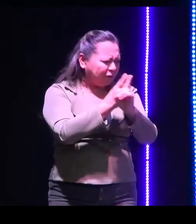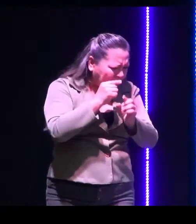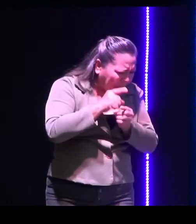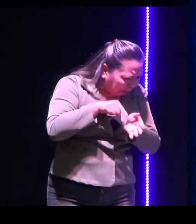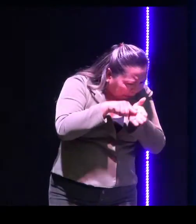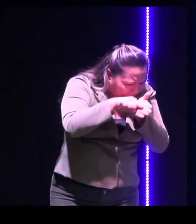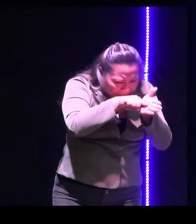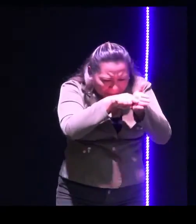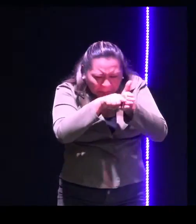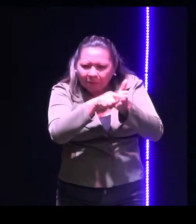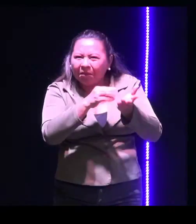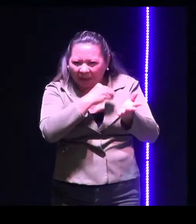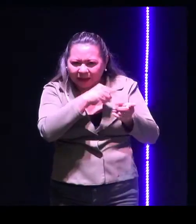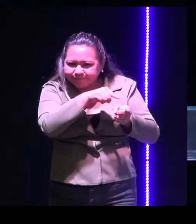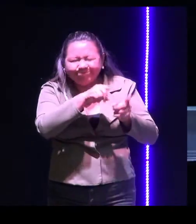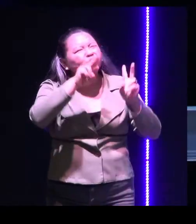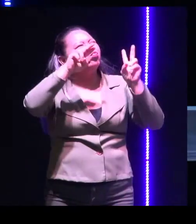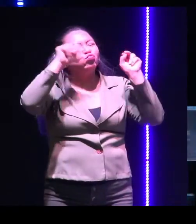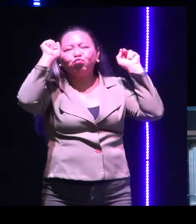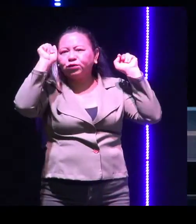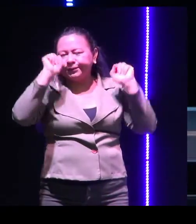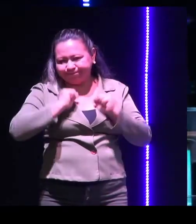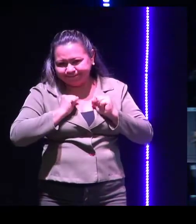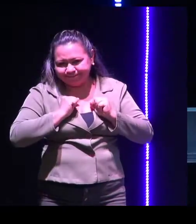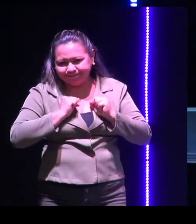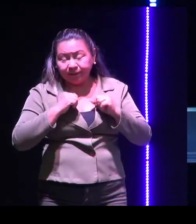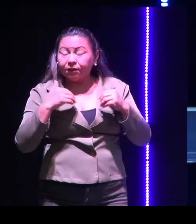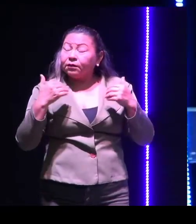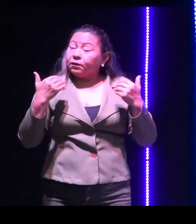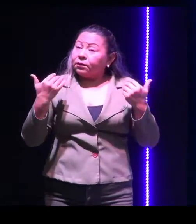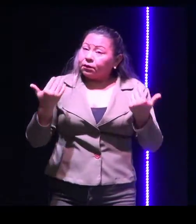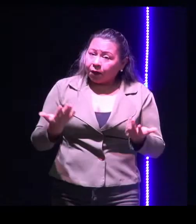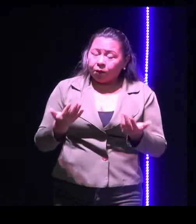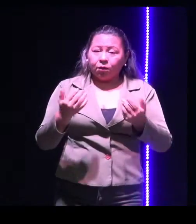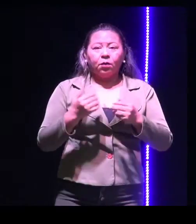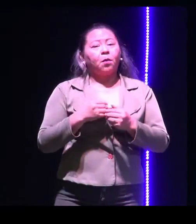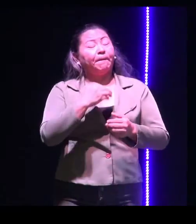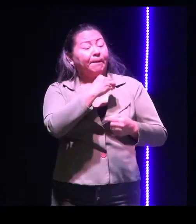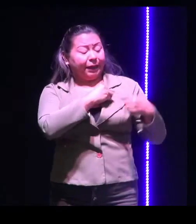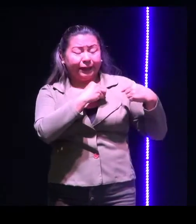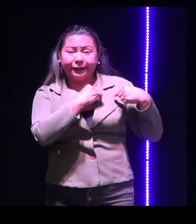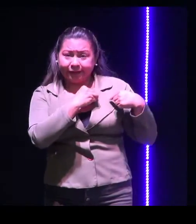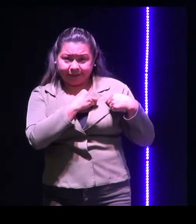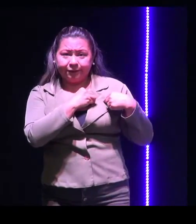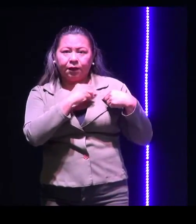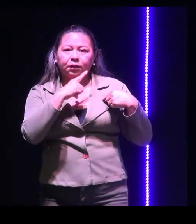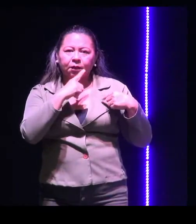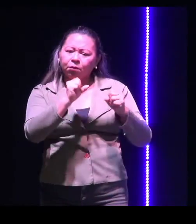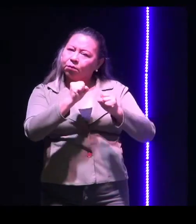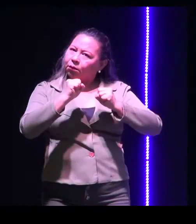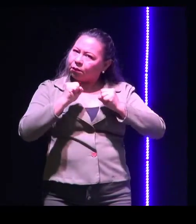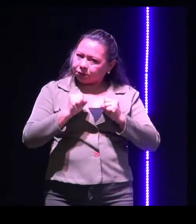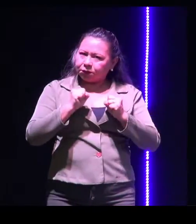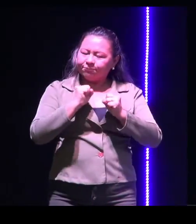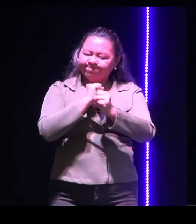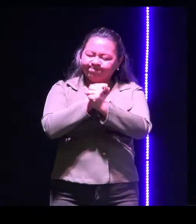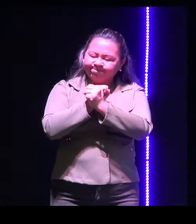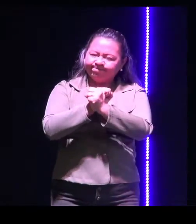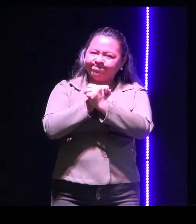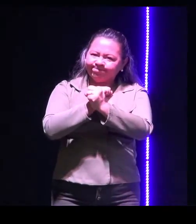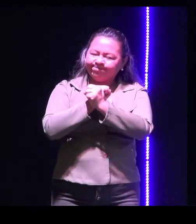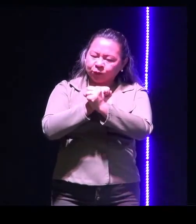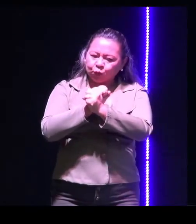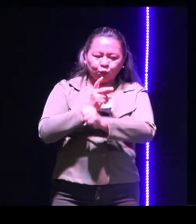pecado nele, porque ele nunca pecou. Então, o pecado, ele tem esse poder de